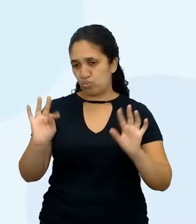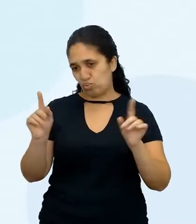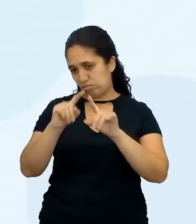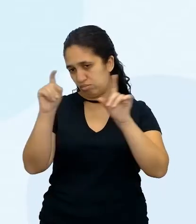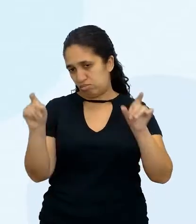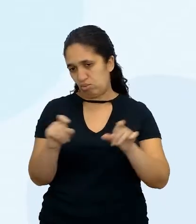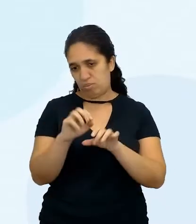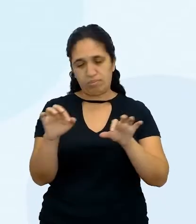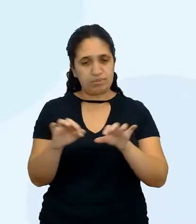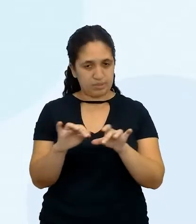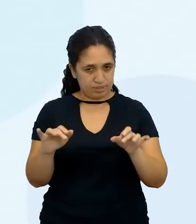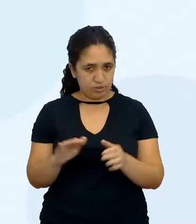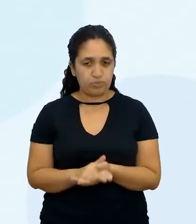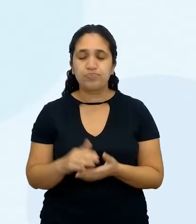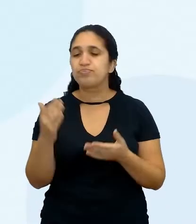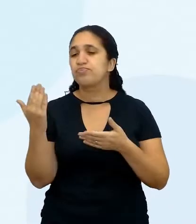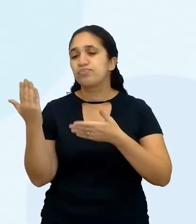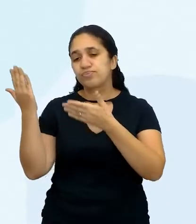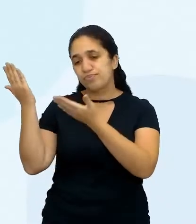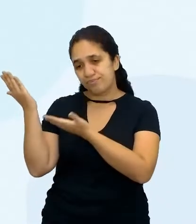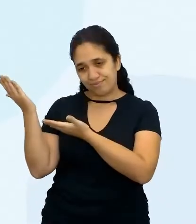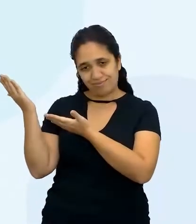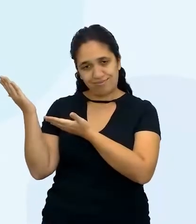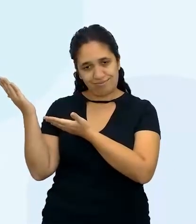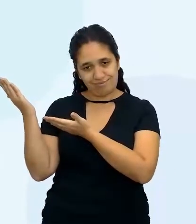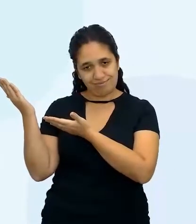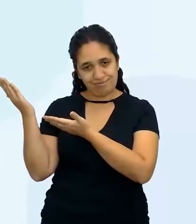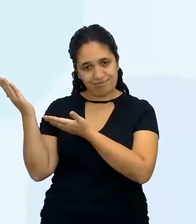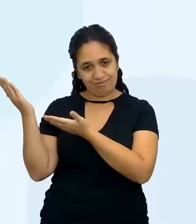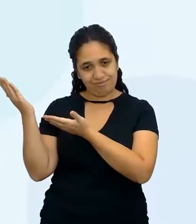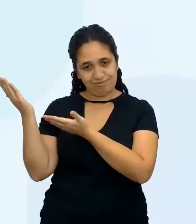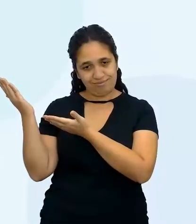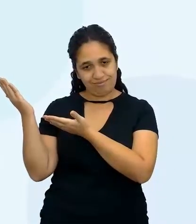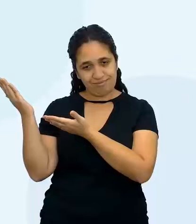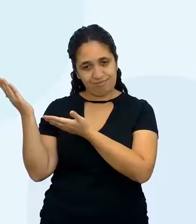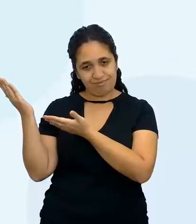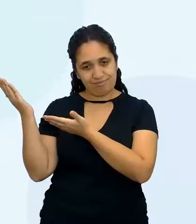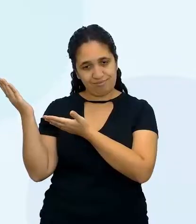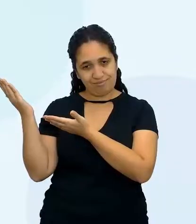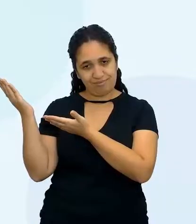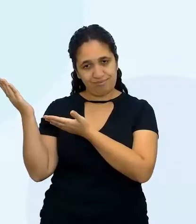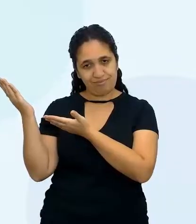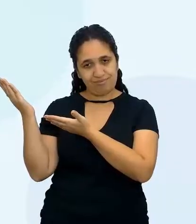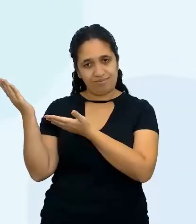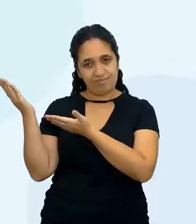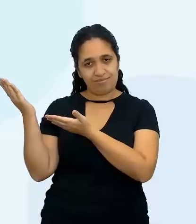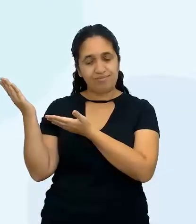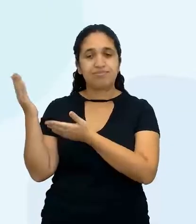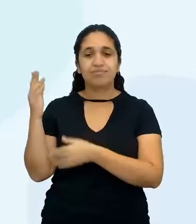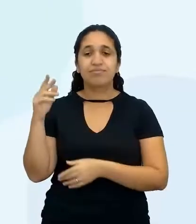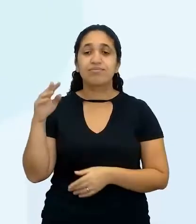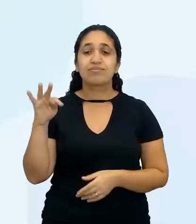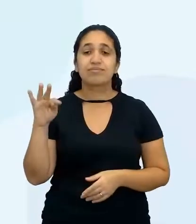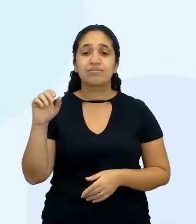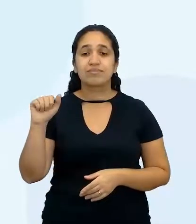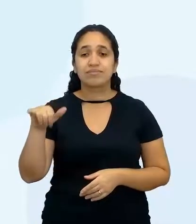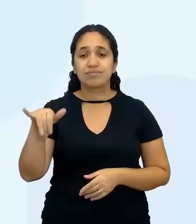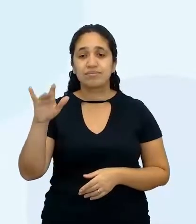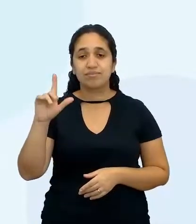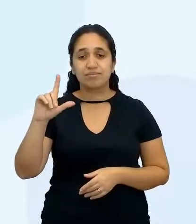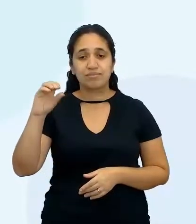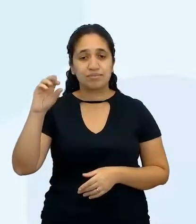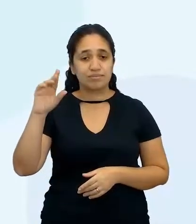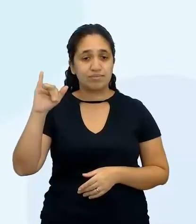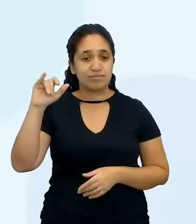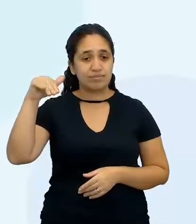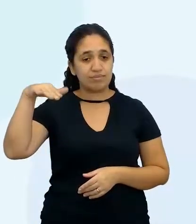computação. Vamos ver então o que nós temos por aí. Taylorismo. Então isso eu já falei na aula passada, também